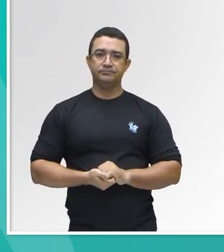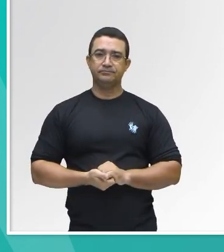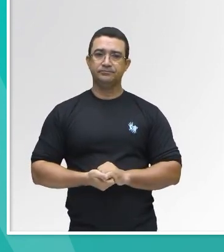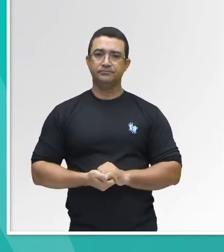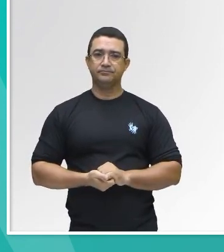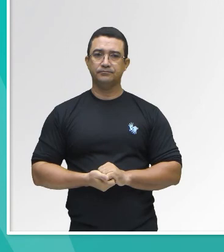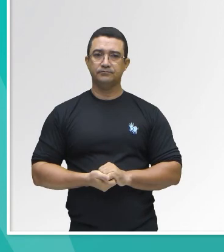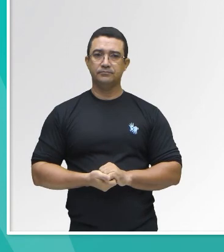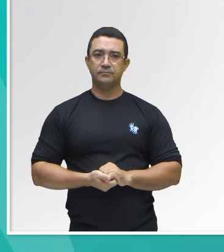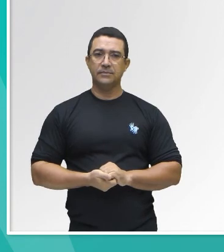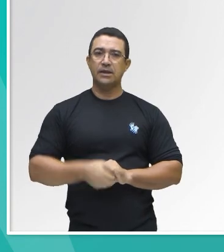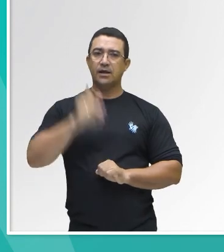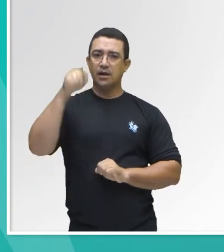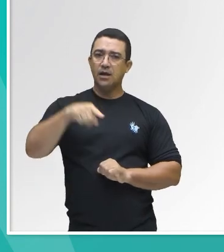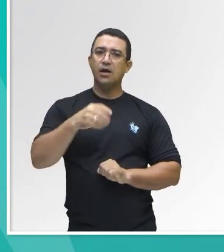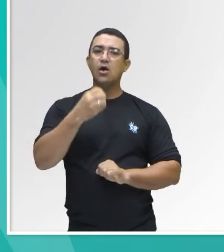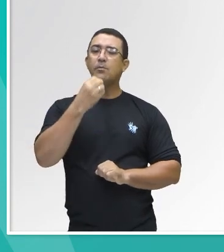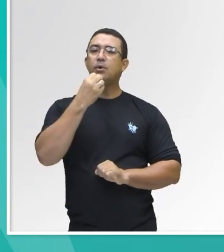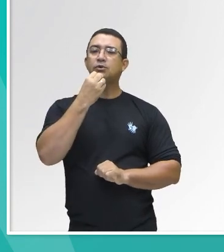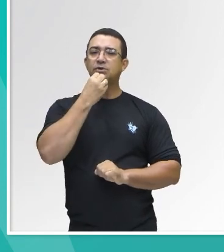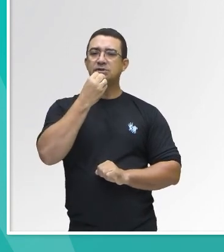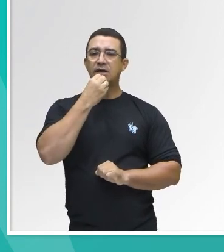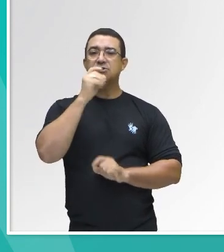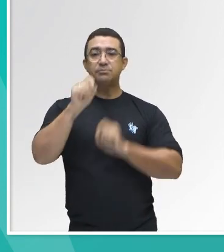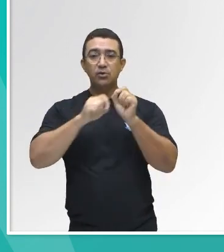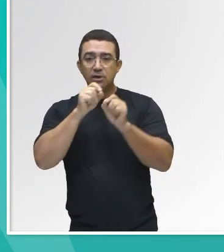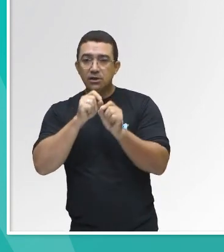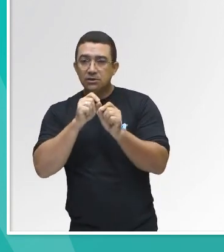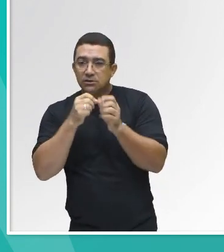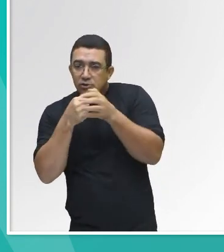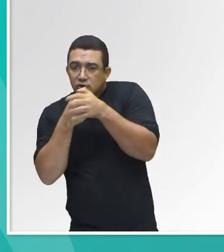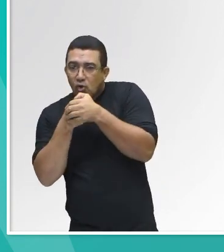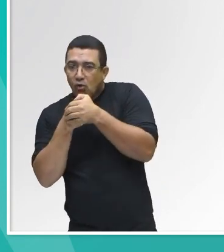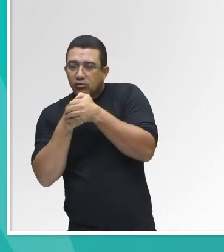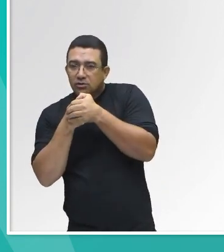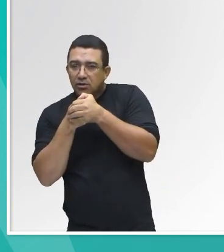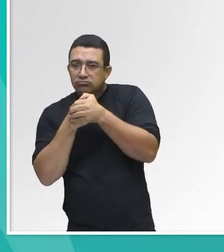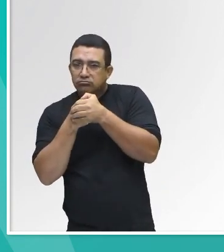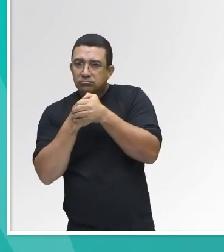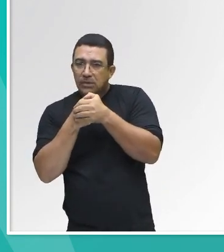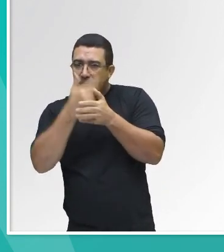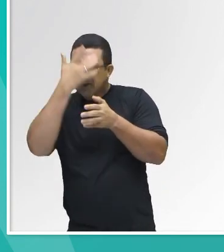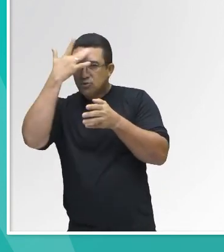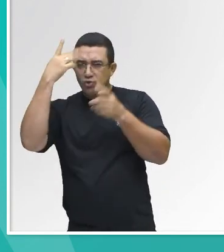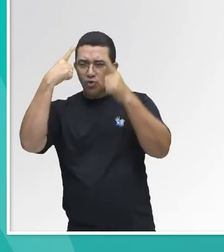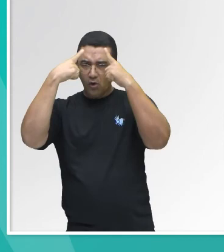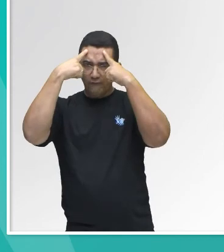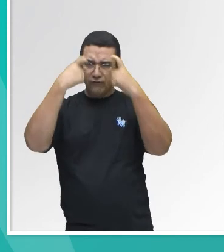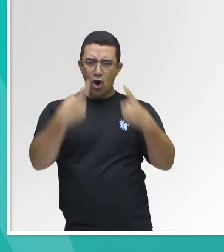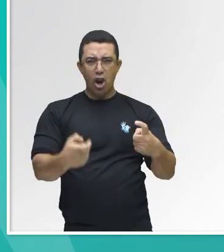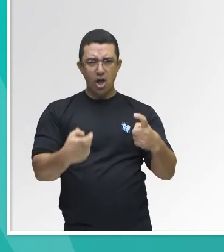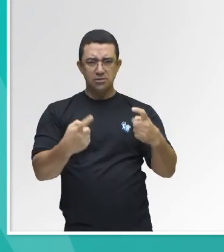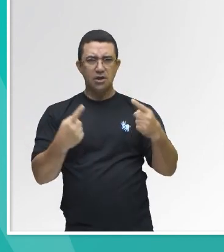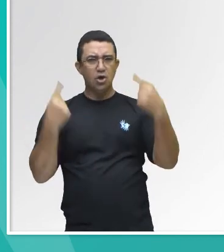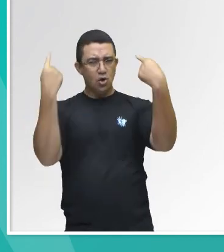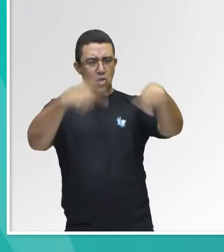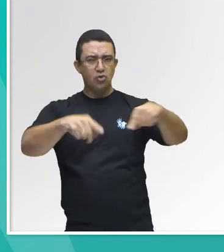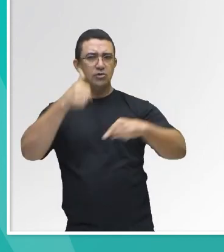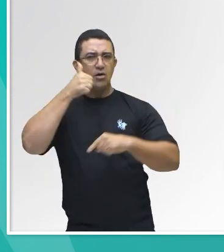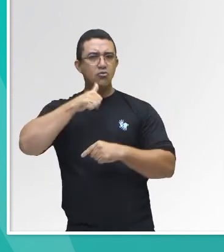como oportunidade para camuflar a violência de gênero no país, tá bom? Essa seria a